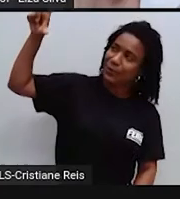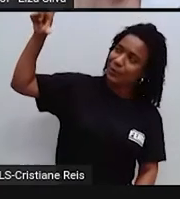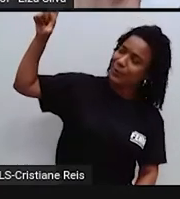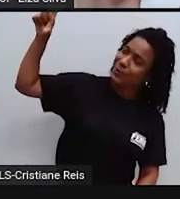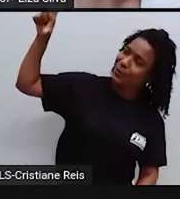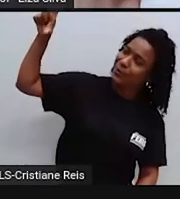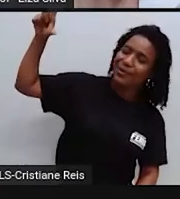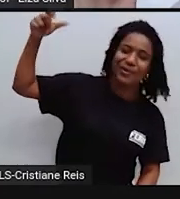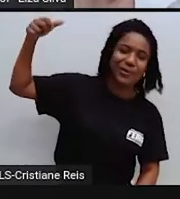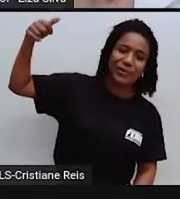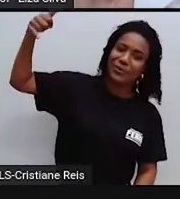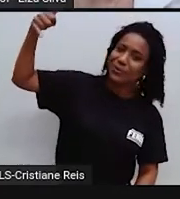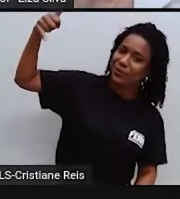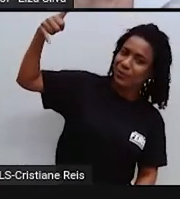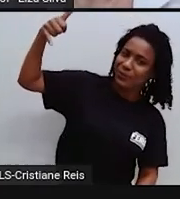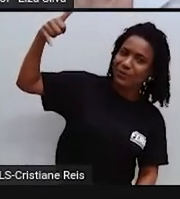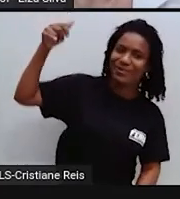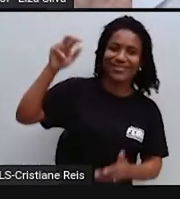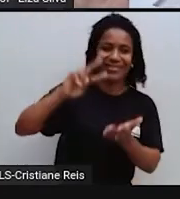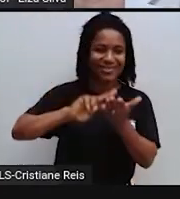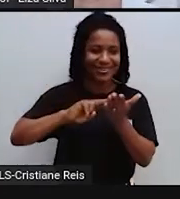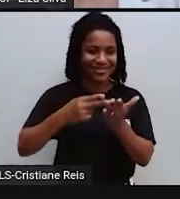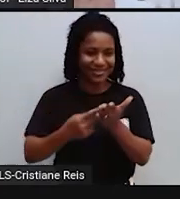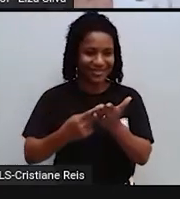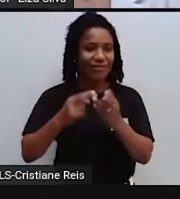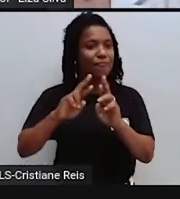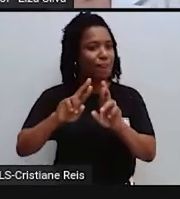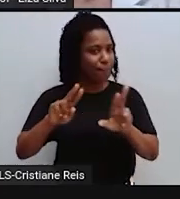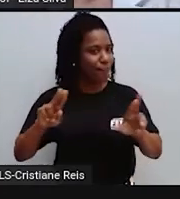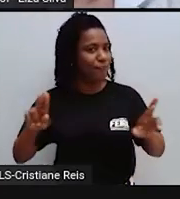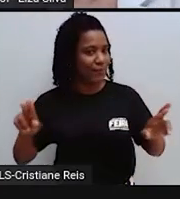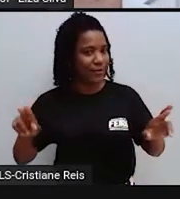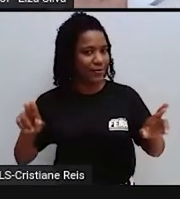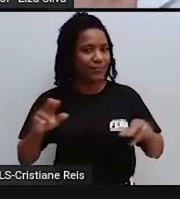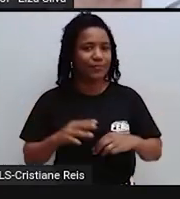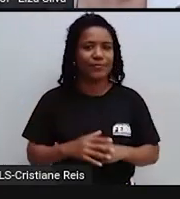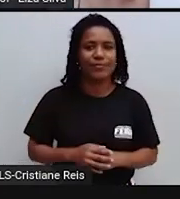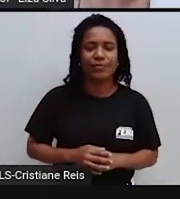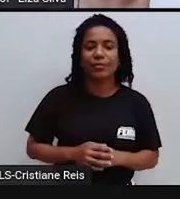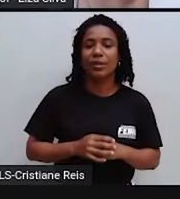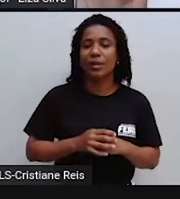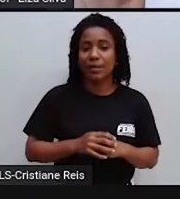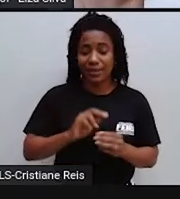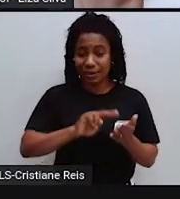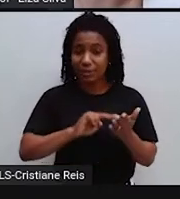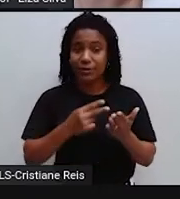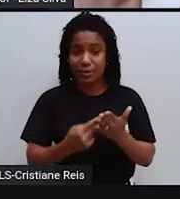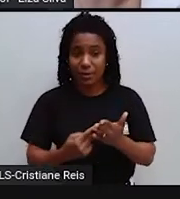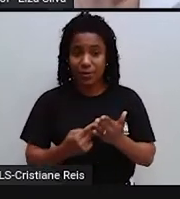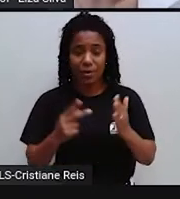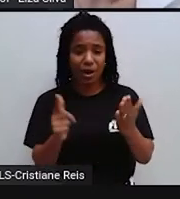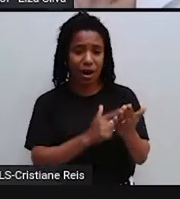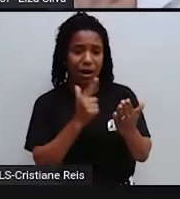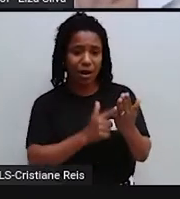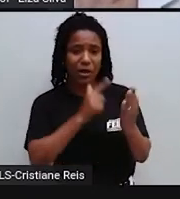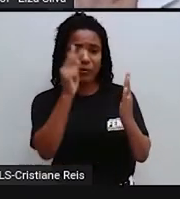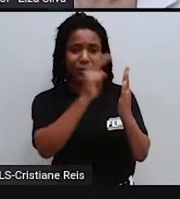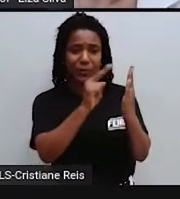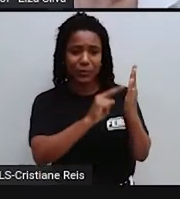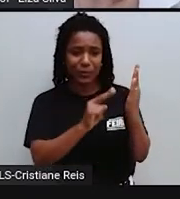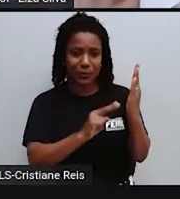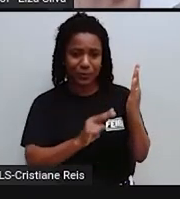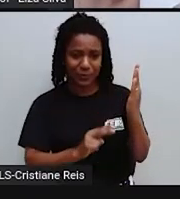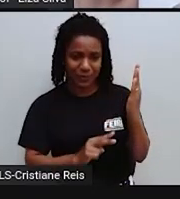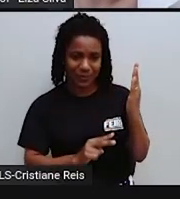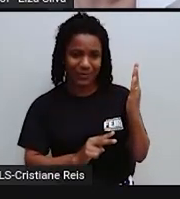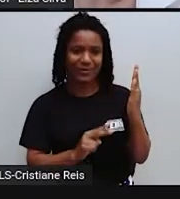idioma, o nosso contexto. I'm reading a book. Né? Eu estou lendo um livro. I'm